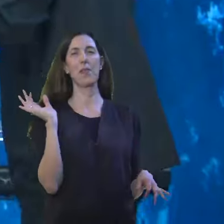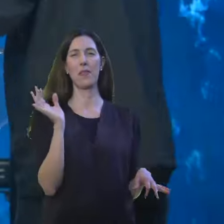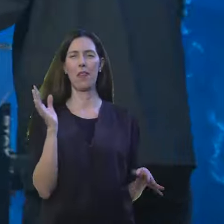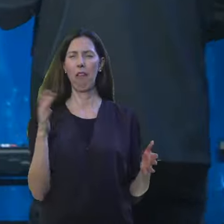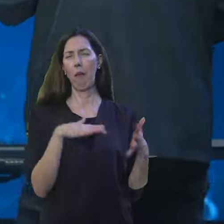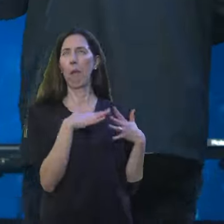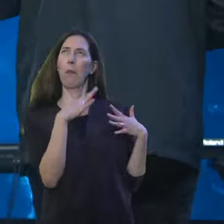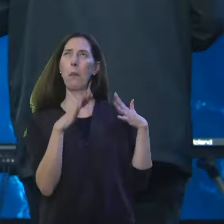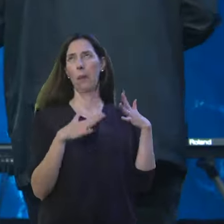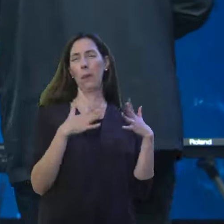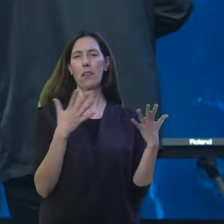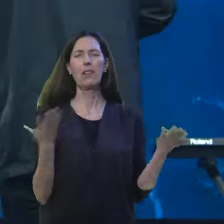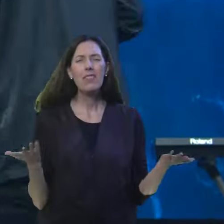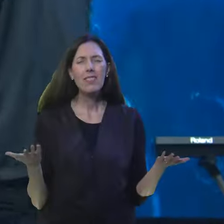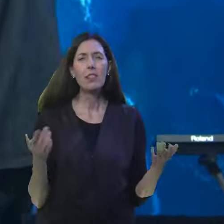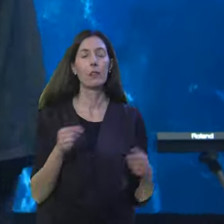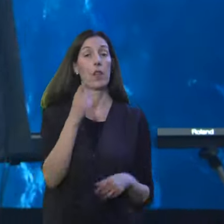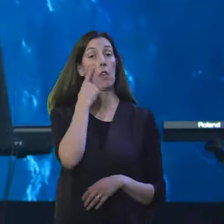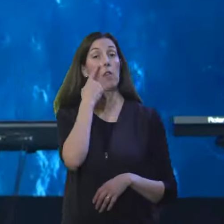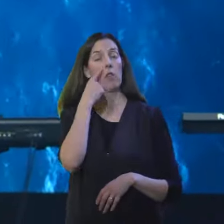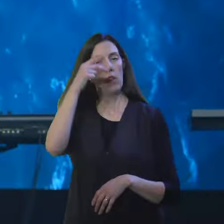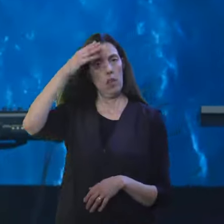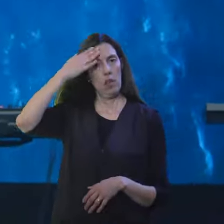Olha só o que a Bíblia diz sobre sensualidade.